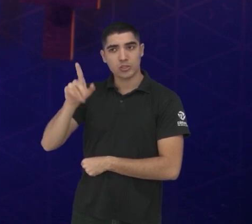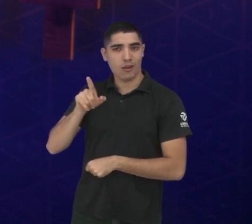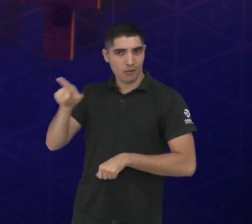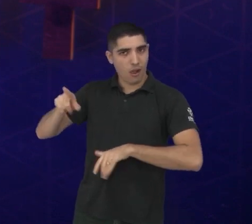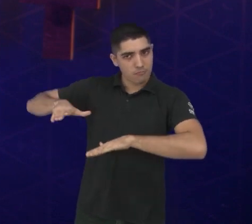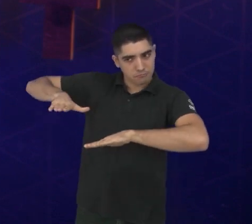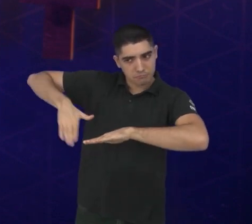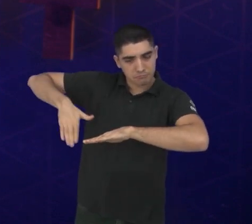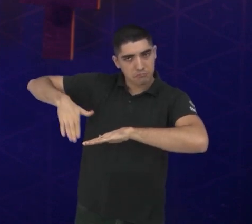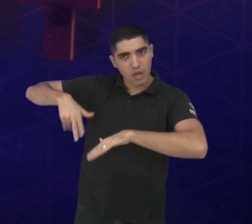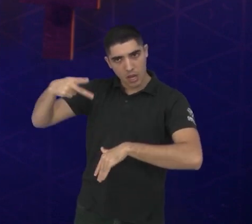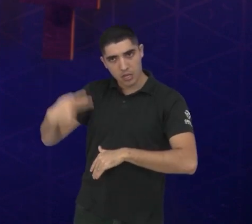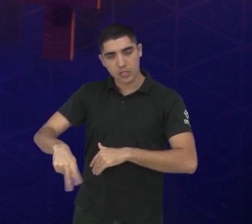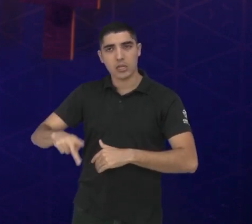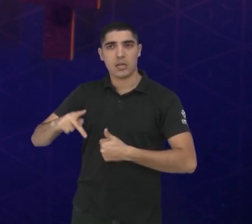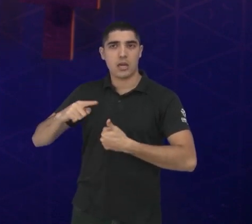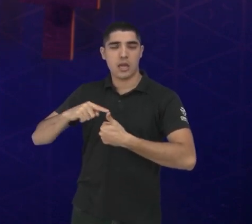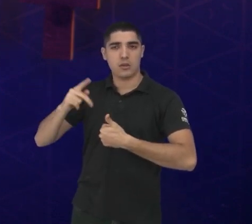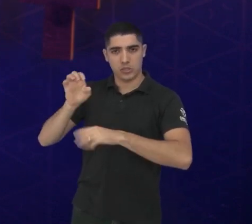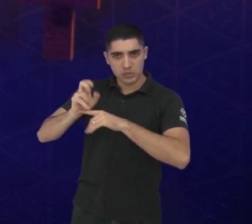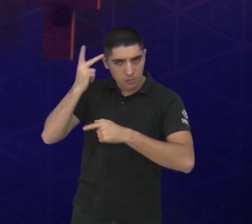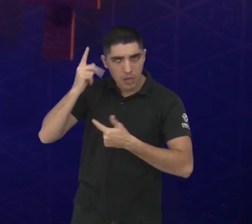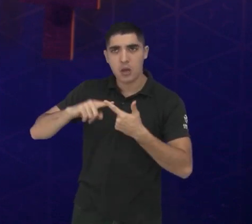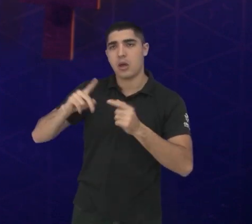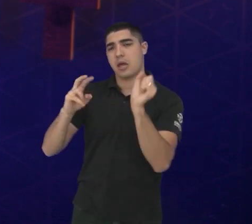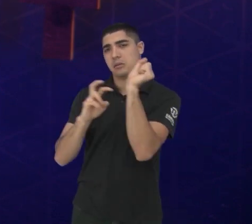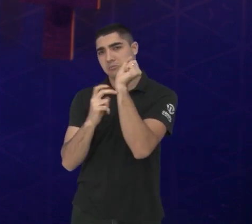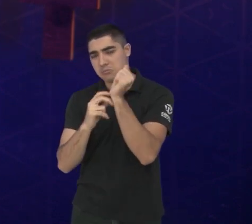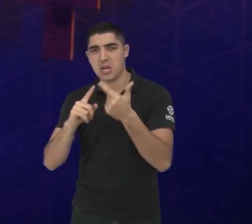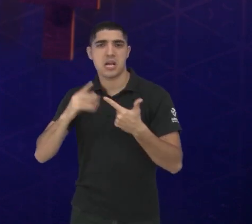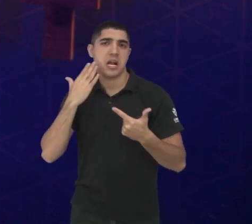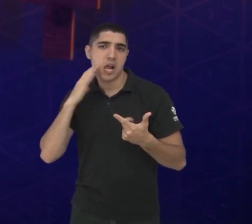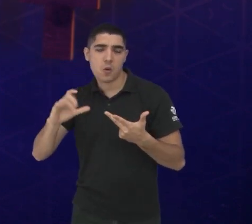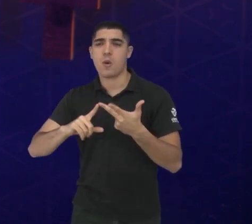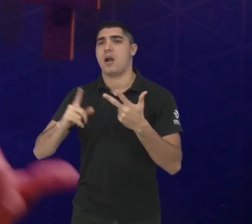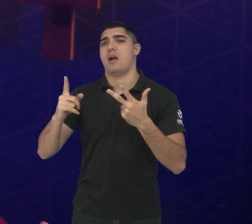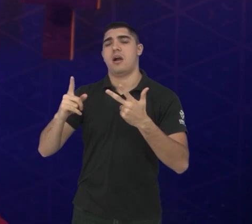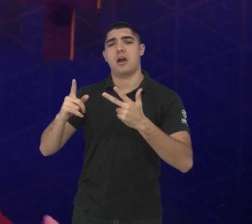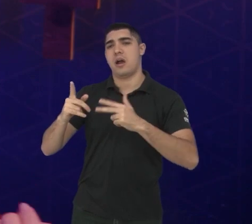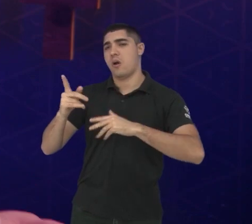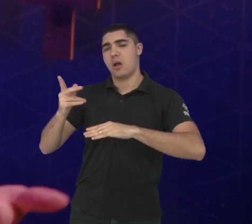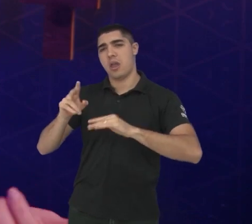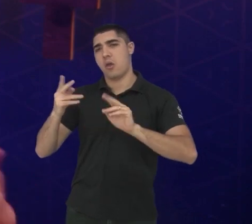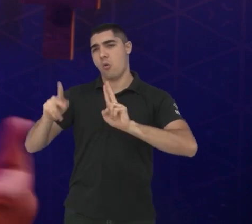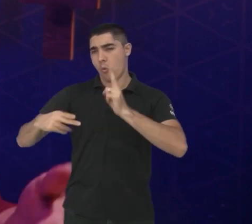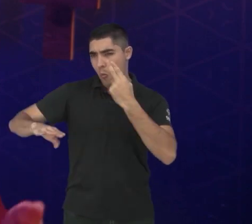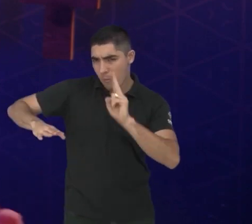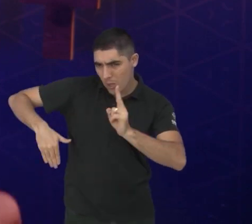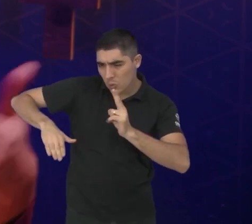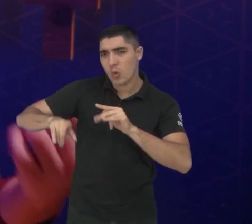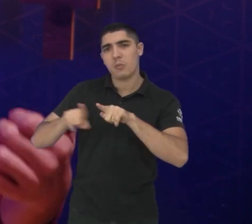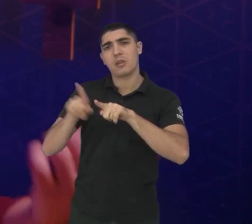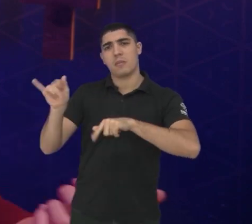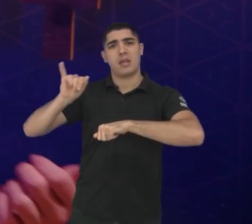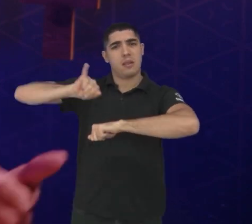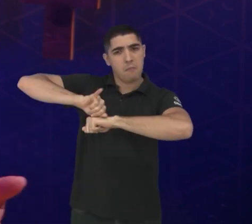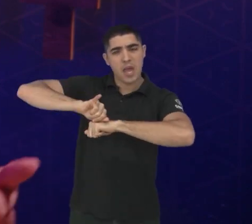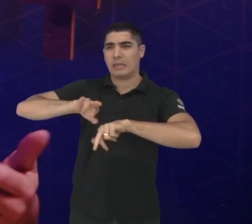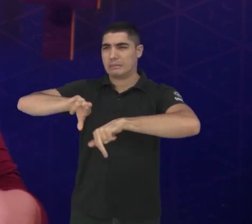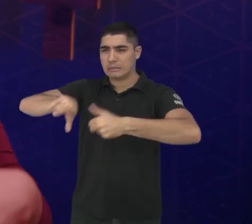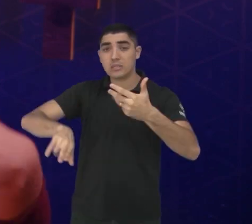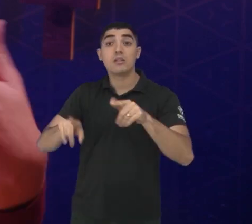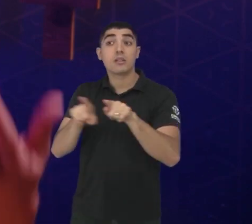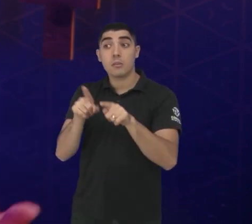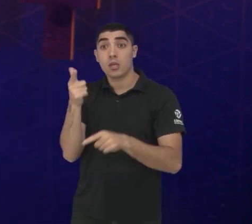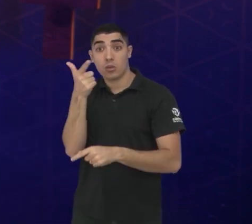2023, no litoral norte, Paulista, São Sebastião, Caraguá, Ubatuba e Ilhabela, pegaram algumas cidades do litoral sul também